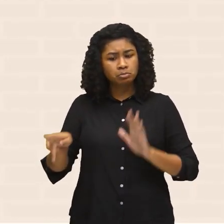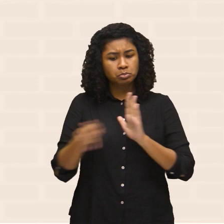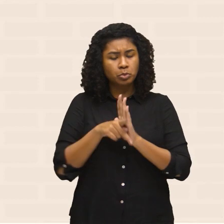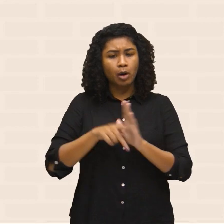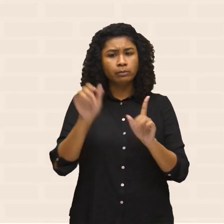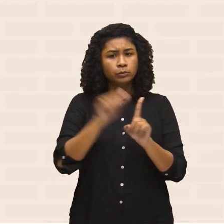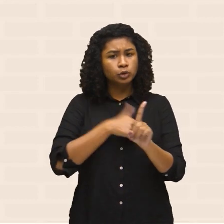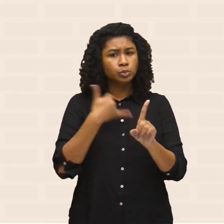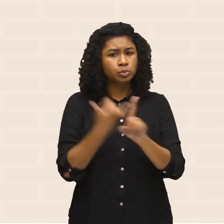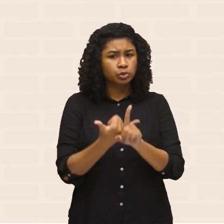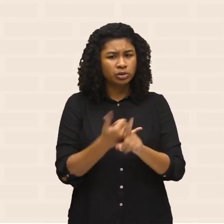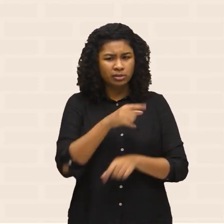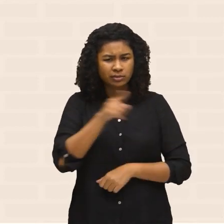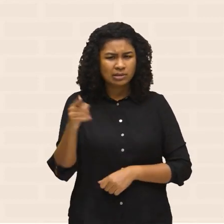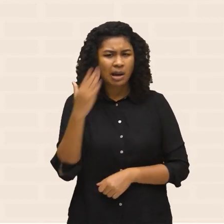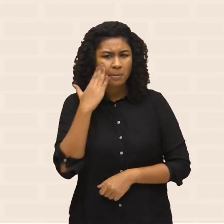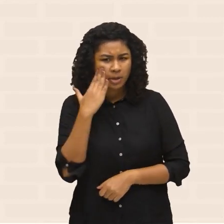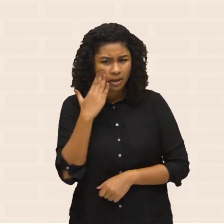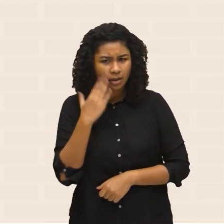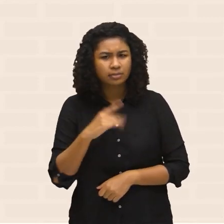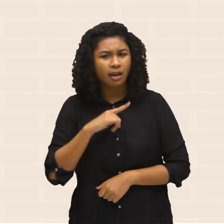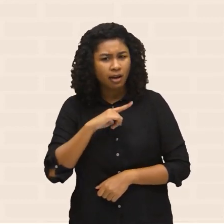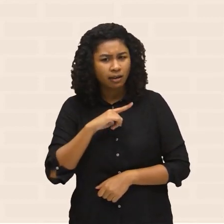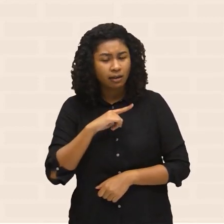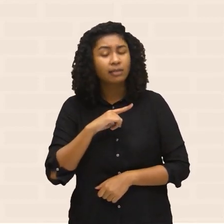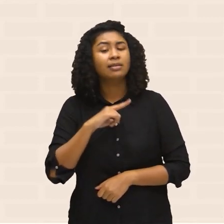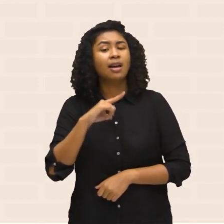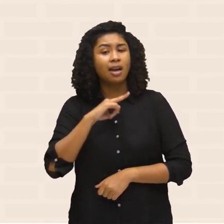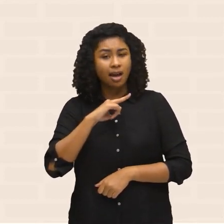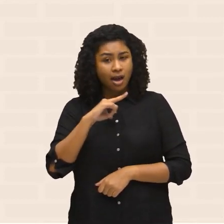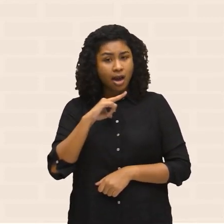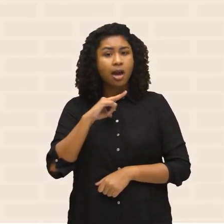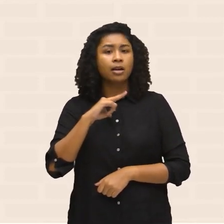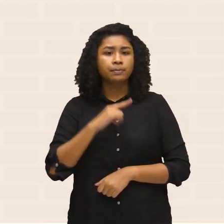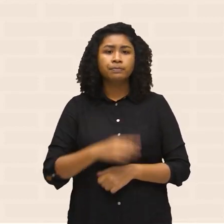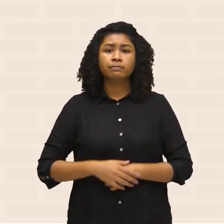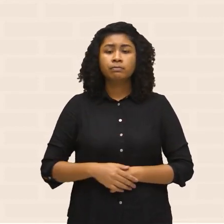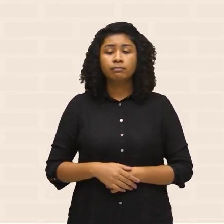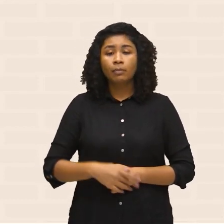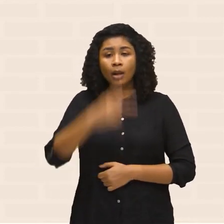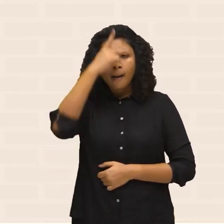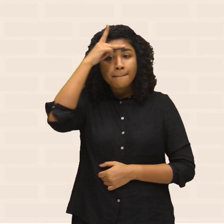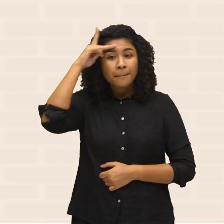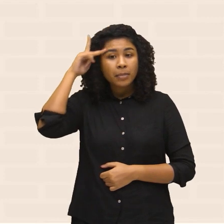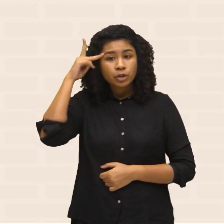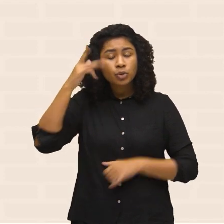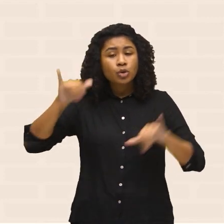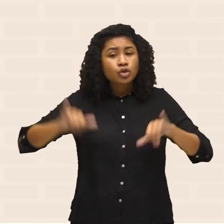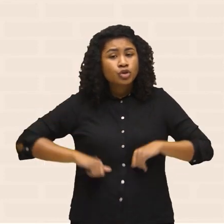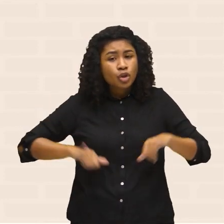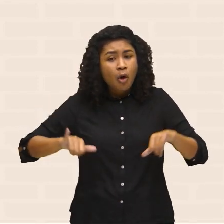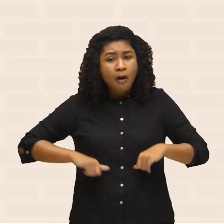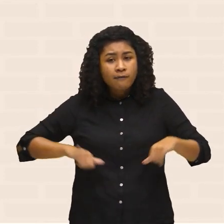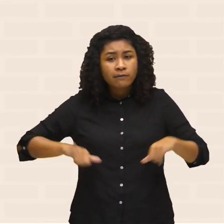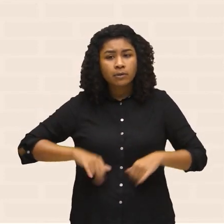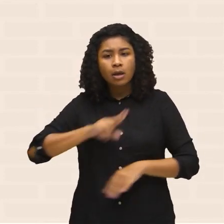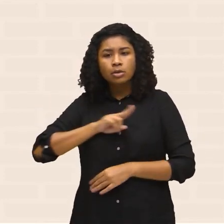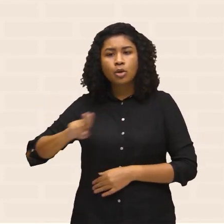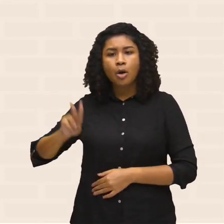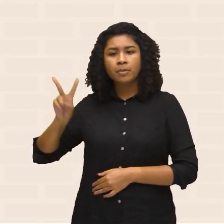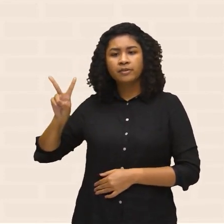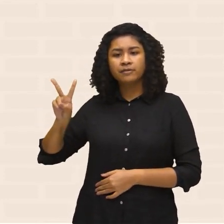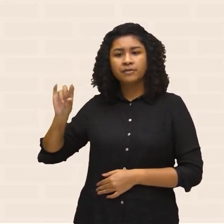Aí a gente começa com a vítima. A vítima, no caso, é o indivíduo que não consegue se defender